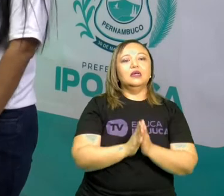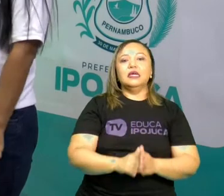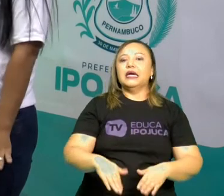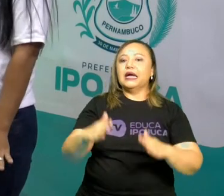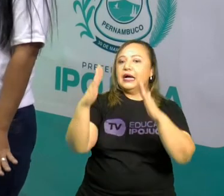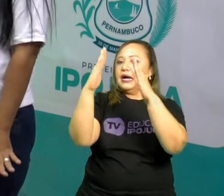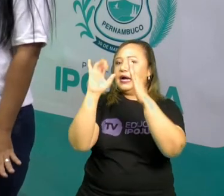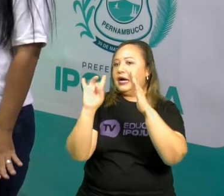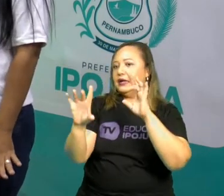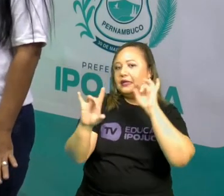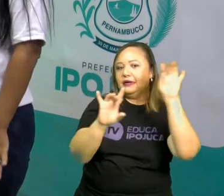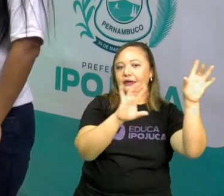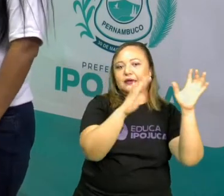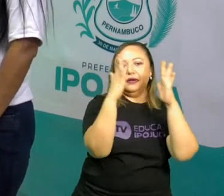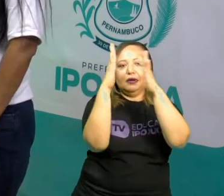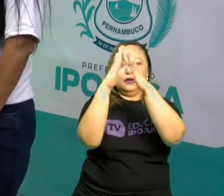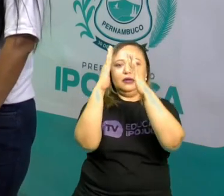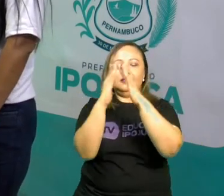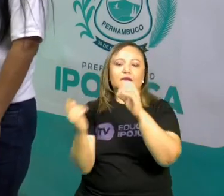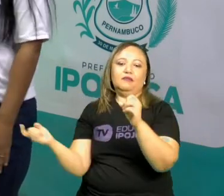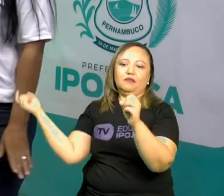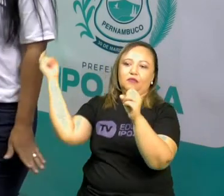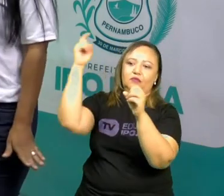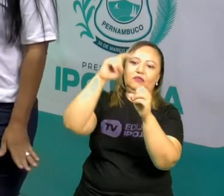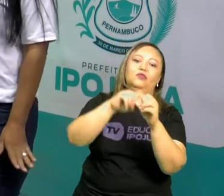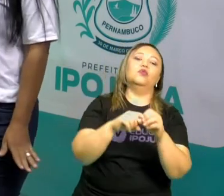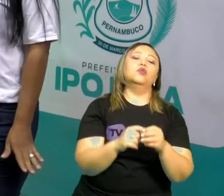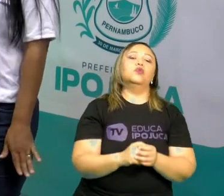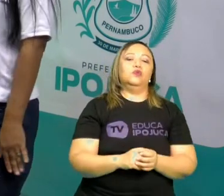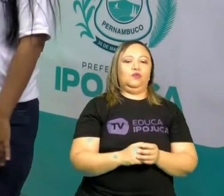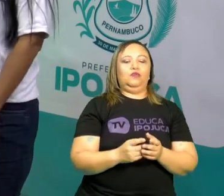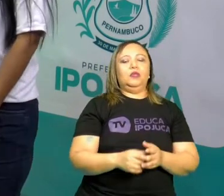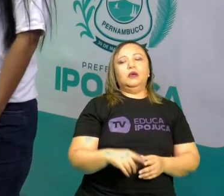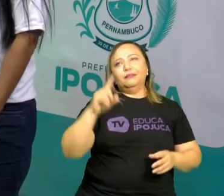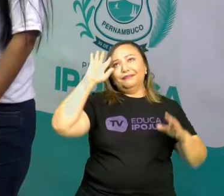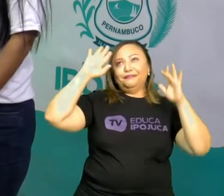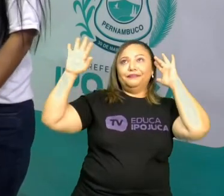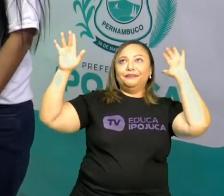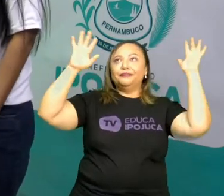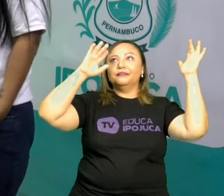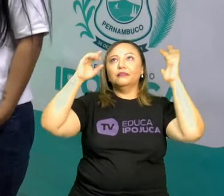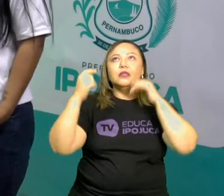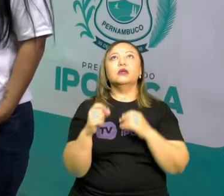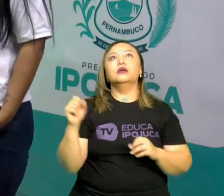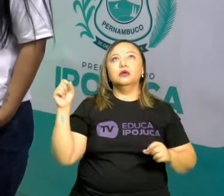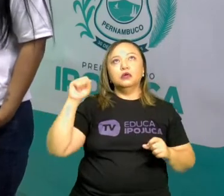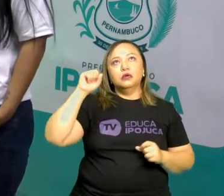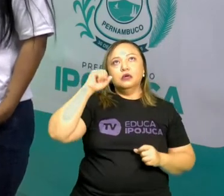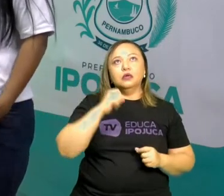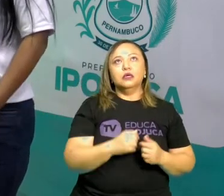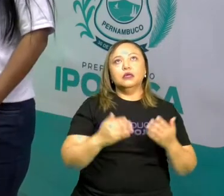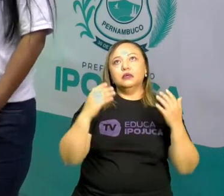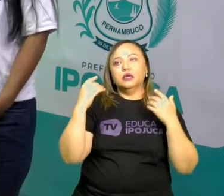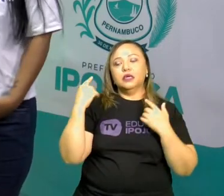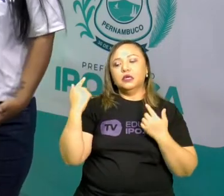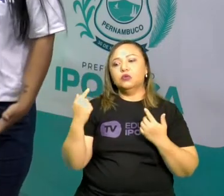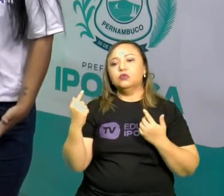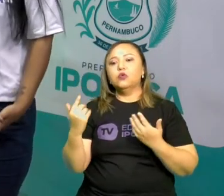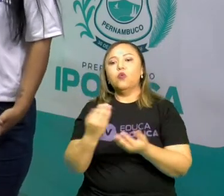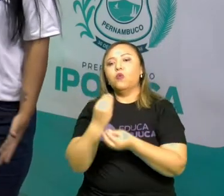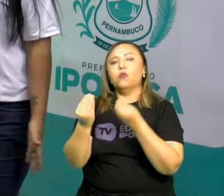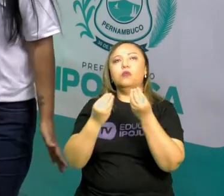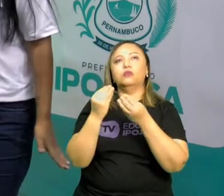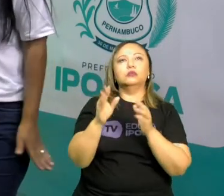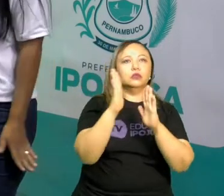de pensamentos e dúvidas. Como iriam ser os nossos dias? Como iríamos aprender? O que iríamos